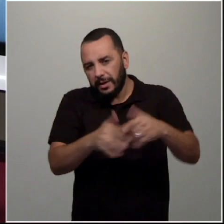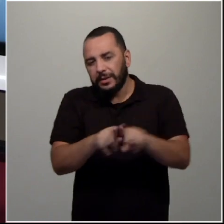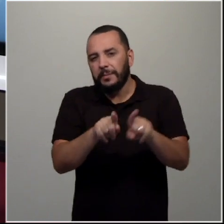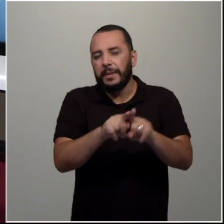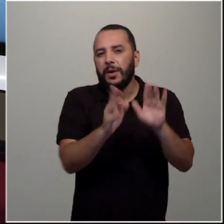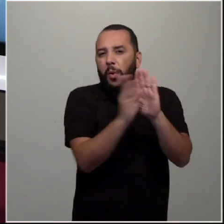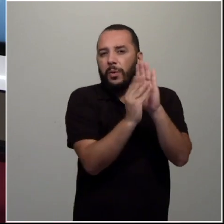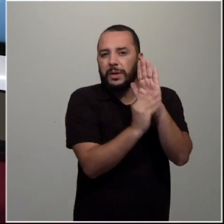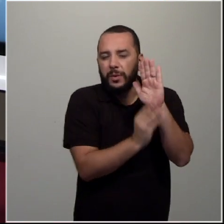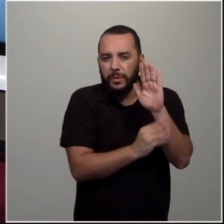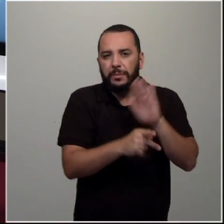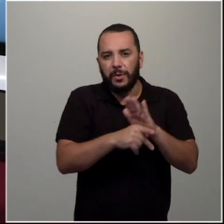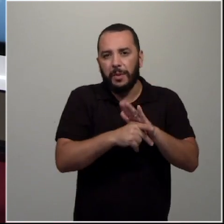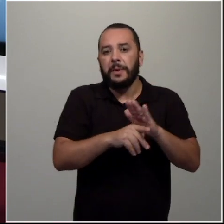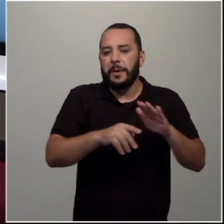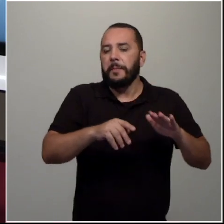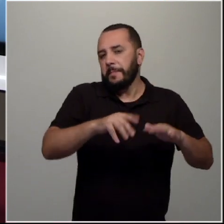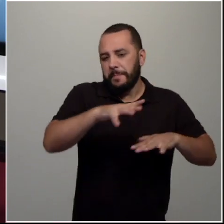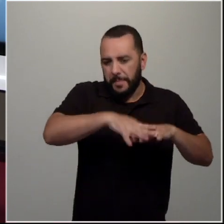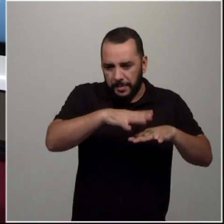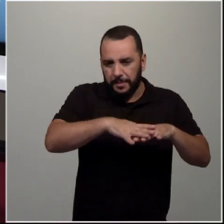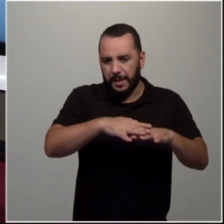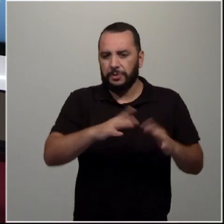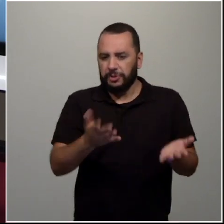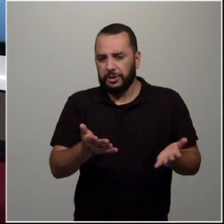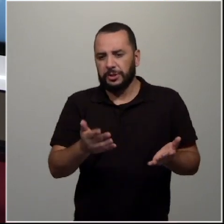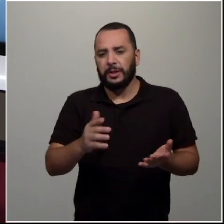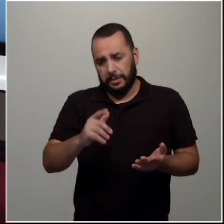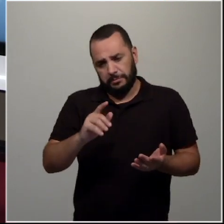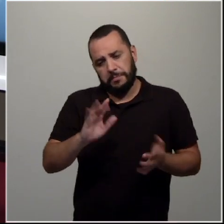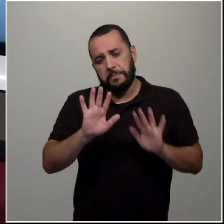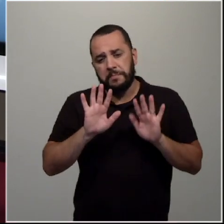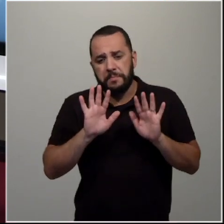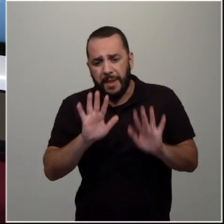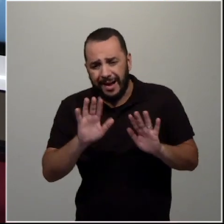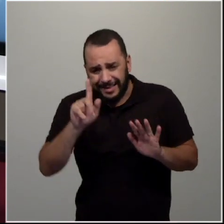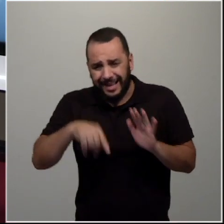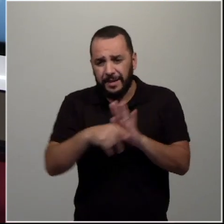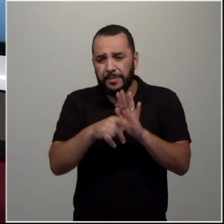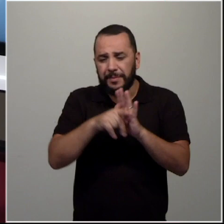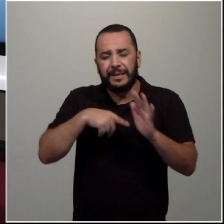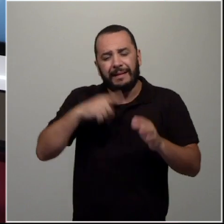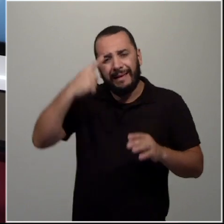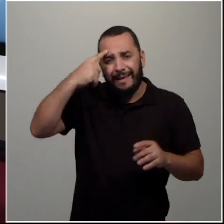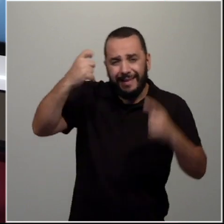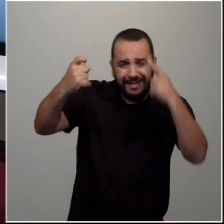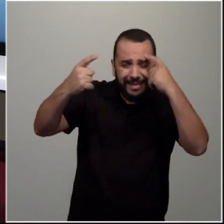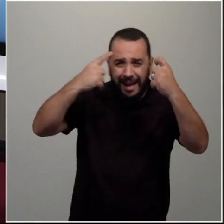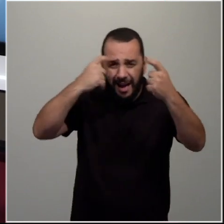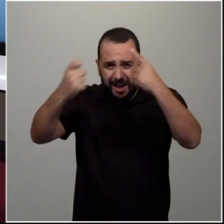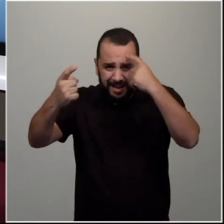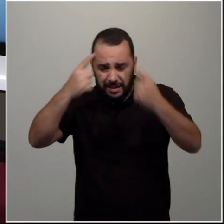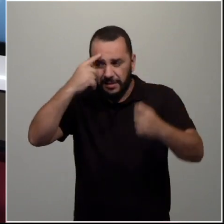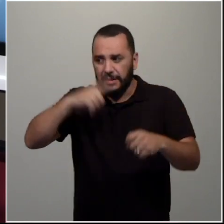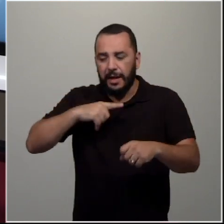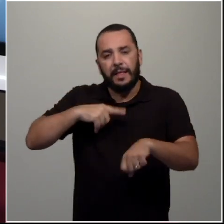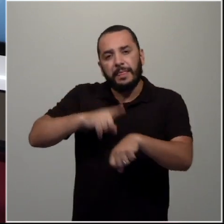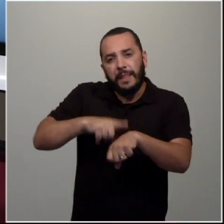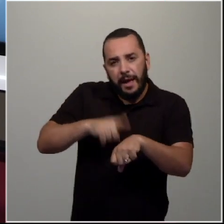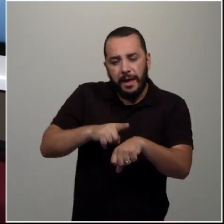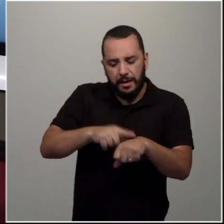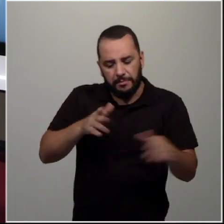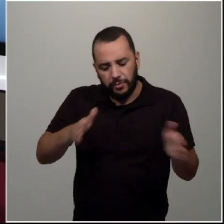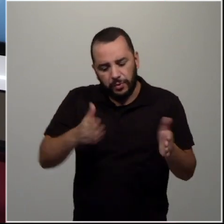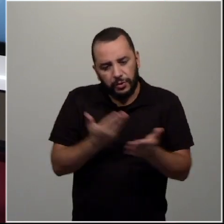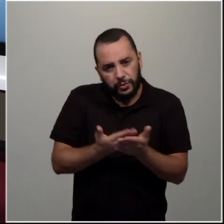estudar o método geologia que está ali mas é veja são idéias que demandam tempo demanda um estudo